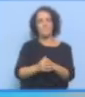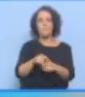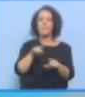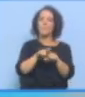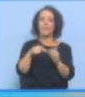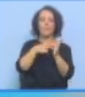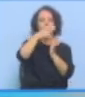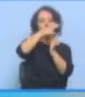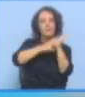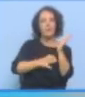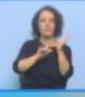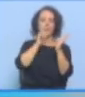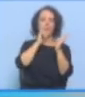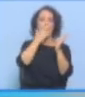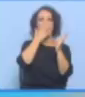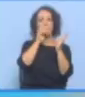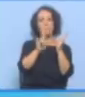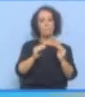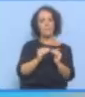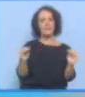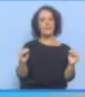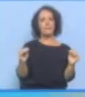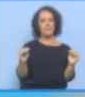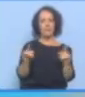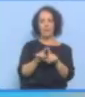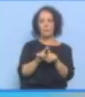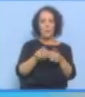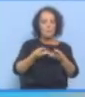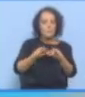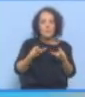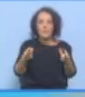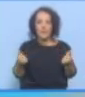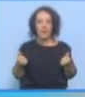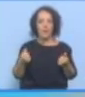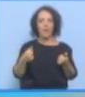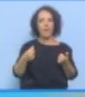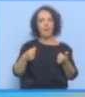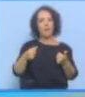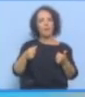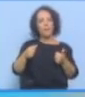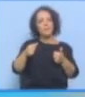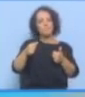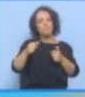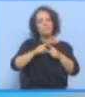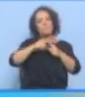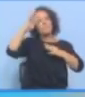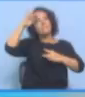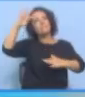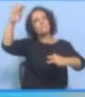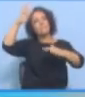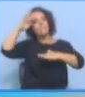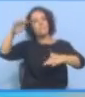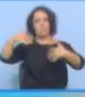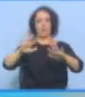nestes textos, há um primeiro nível, digamos assim, mais material, mais literal, digamos assim, e caramba,